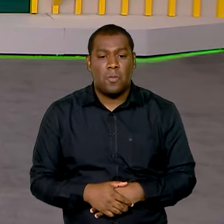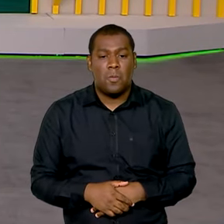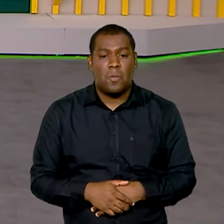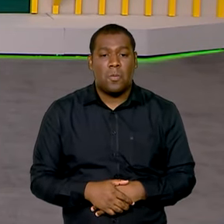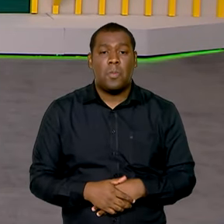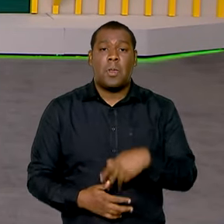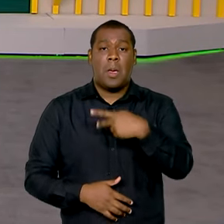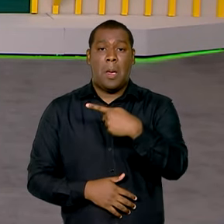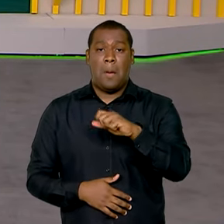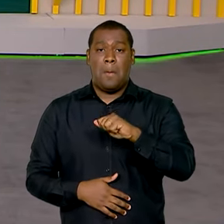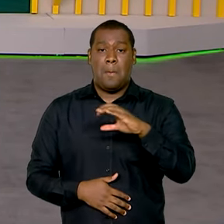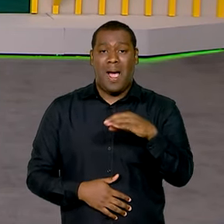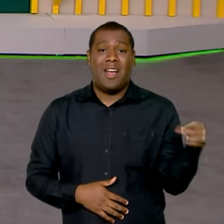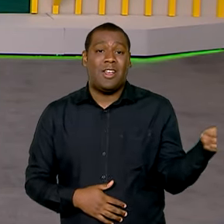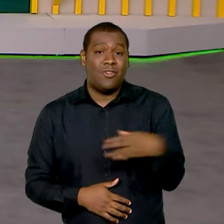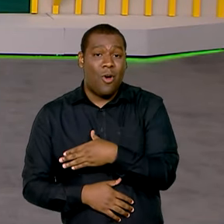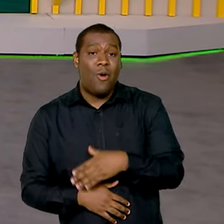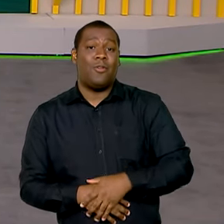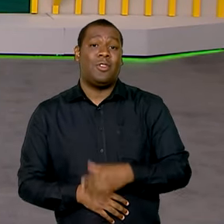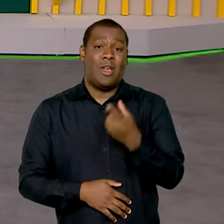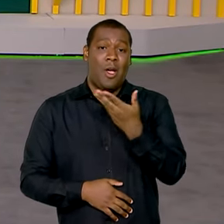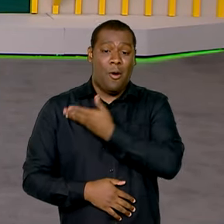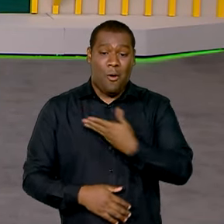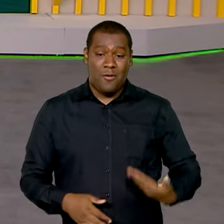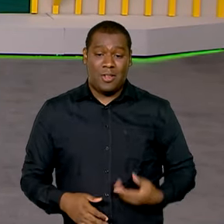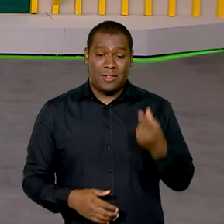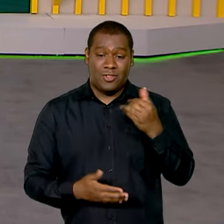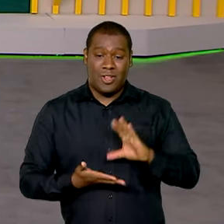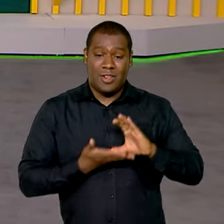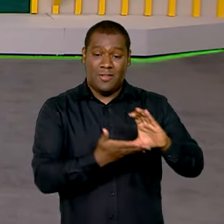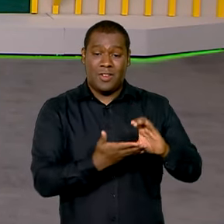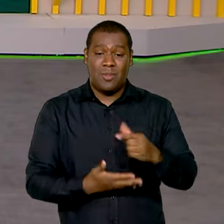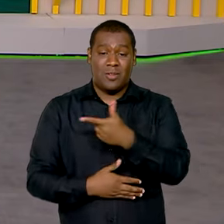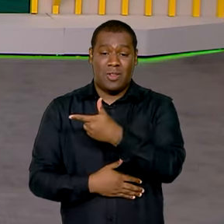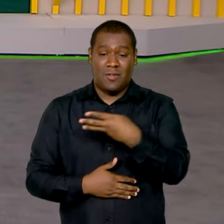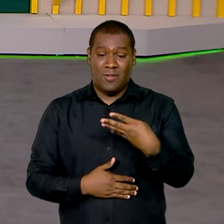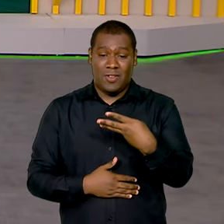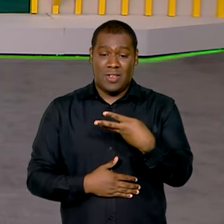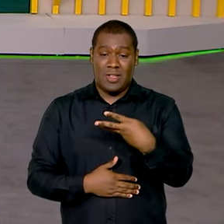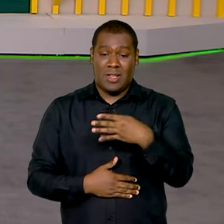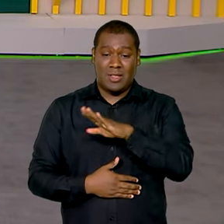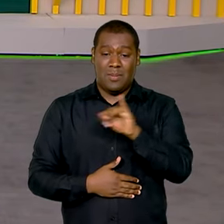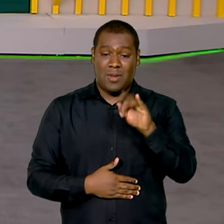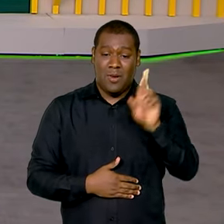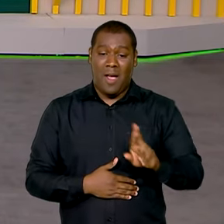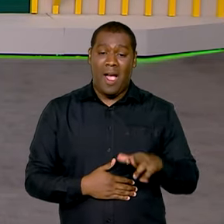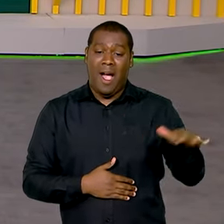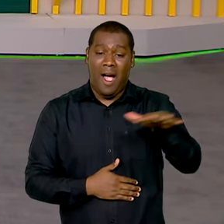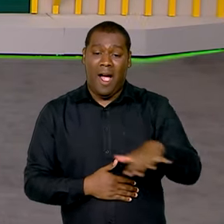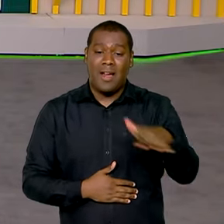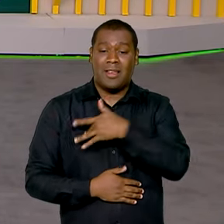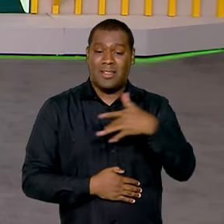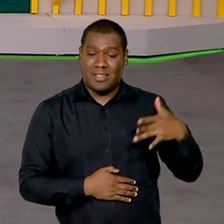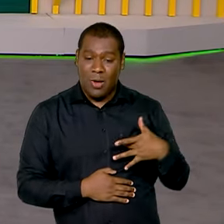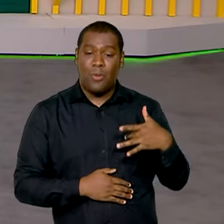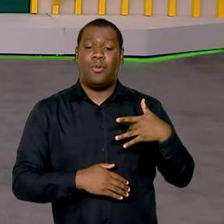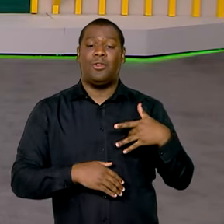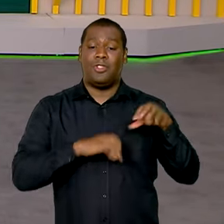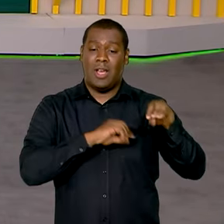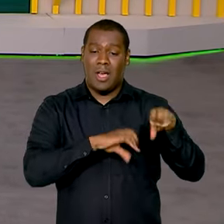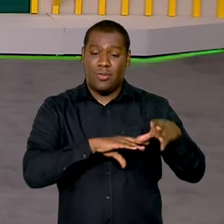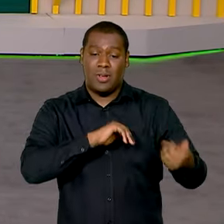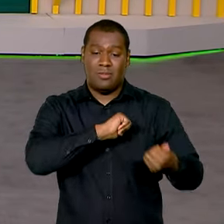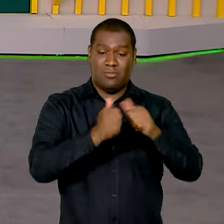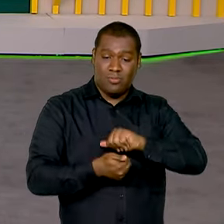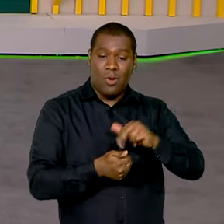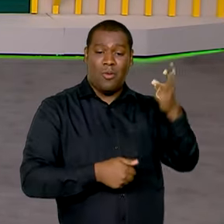O novo PAC Seleções terá 23 bilhões de reais em investimentos para obras nas áreas da saúde, educação, esporte e